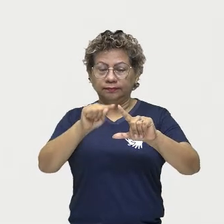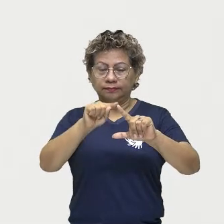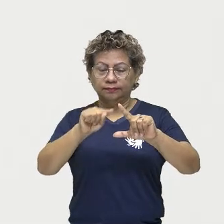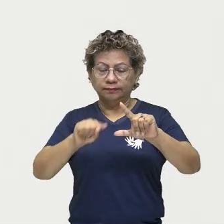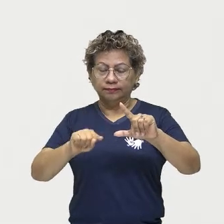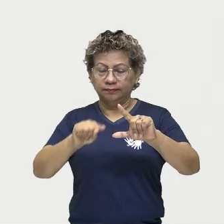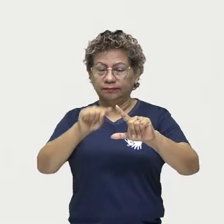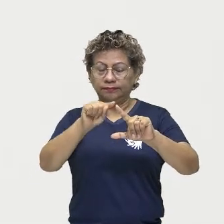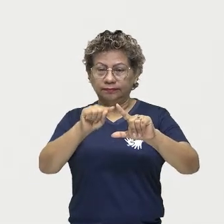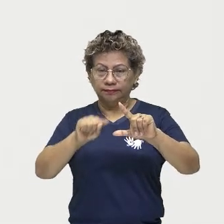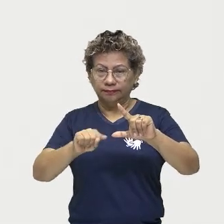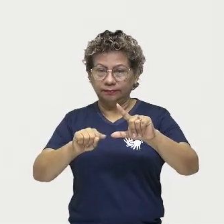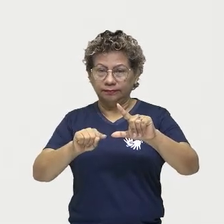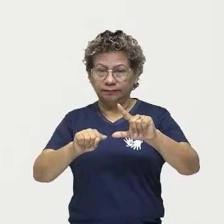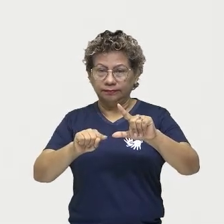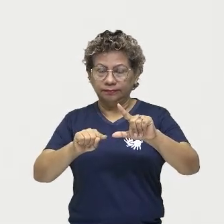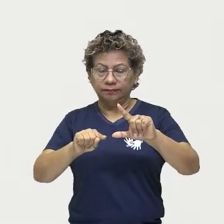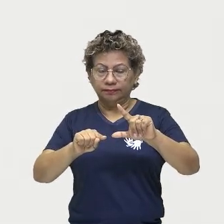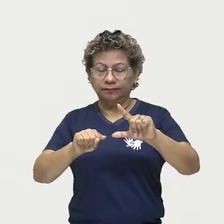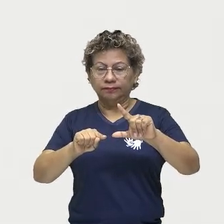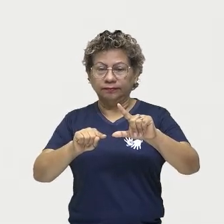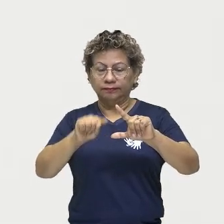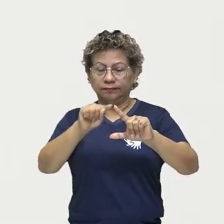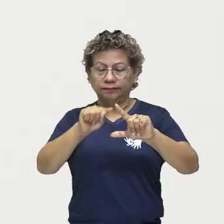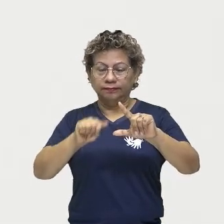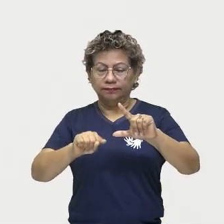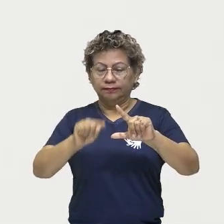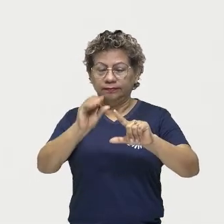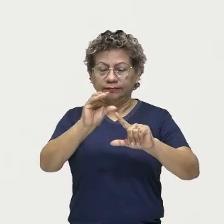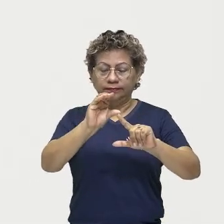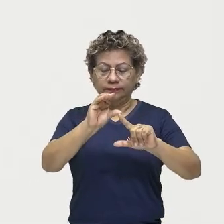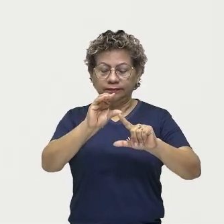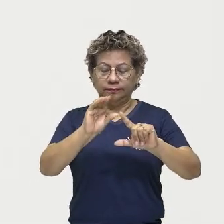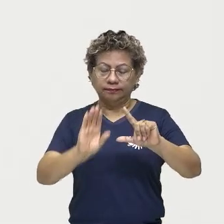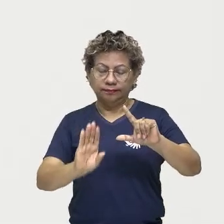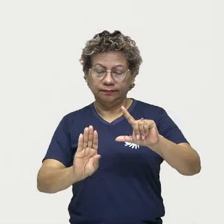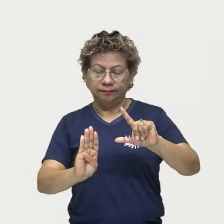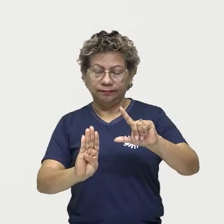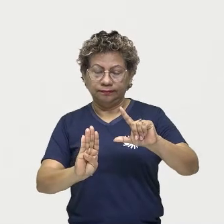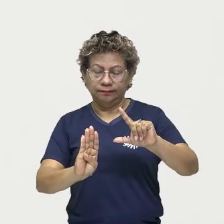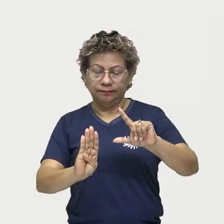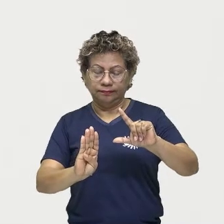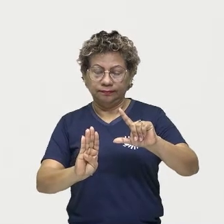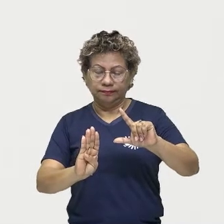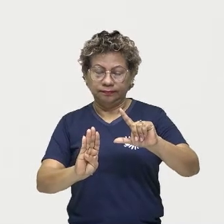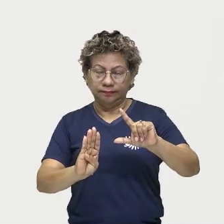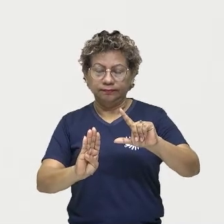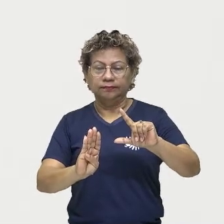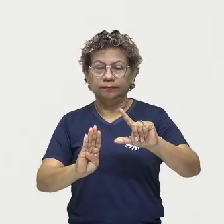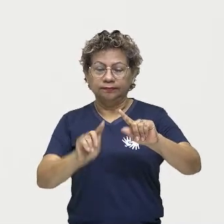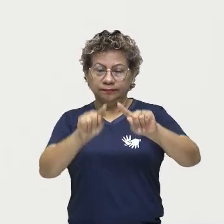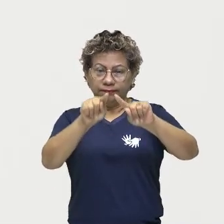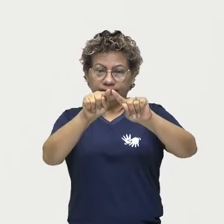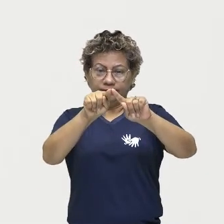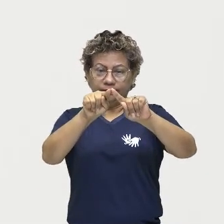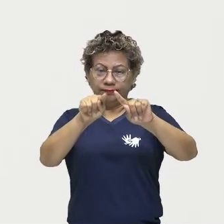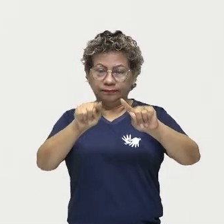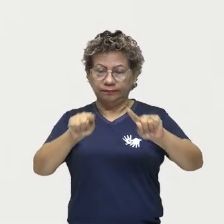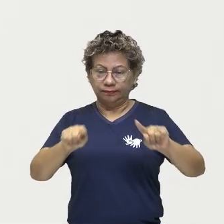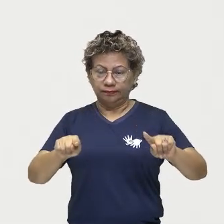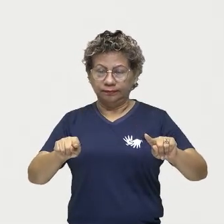uma relativa ao lado AC e outra relativa ao lado BC. Como é que vai ficar